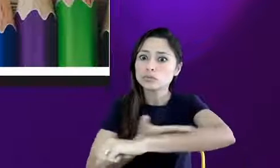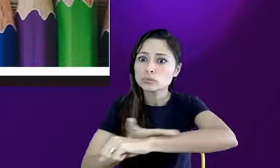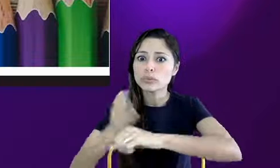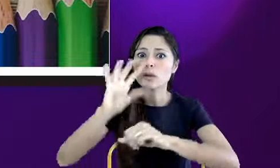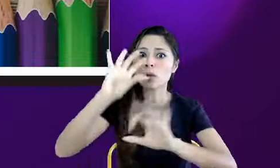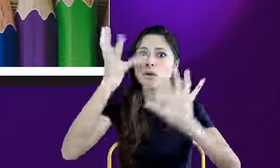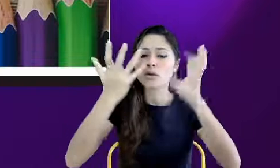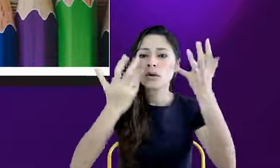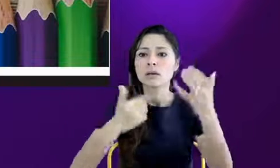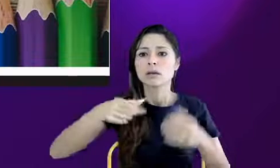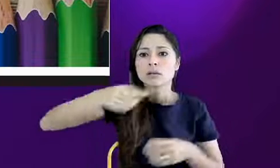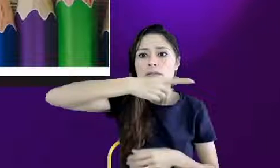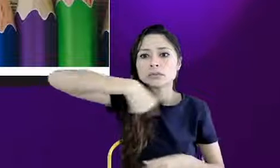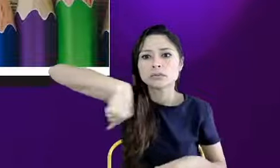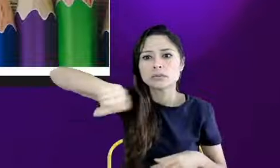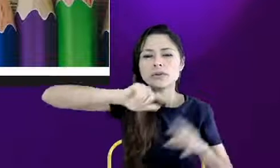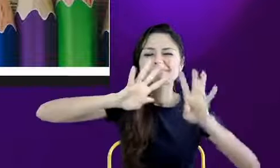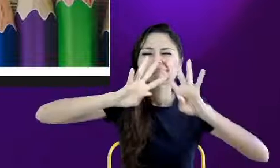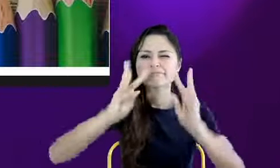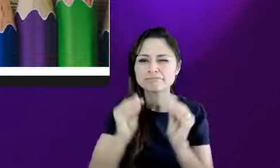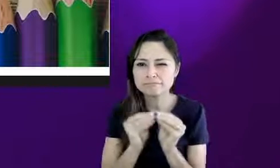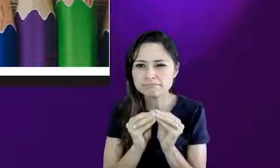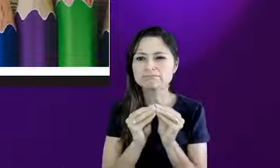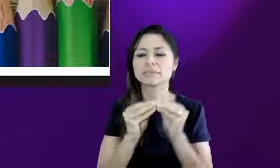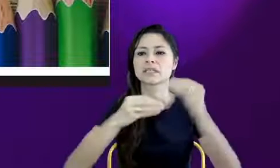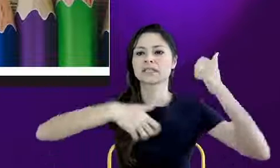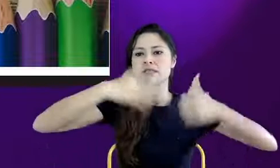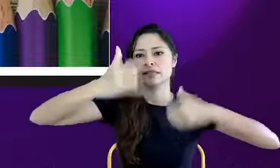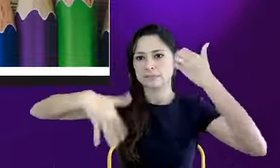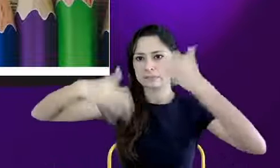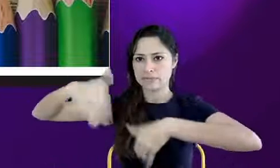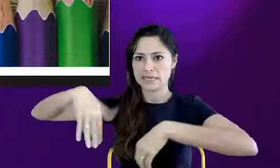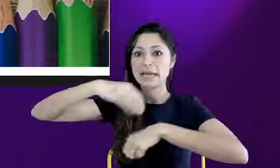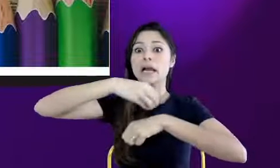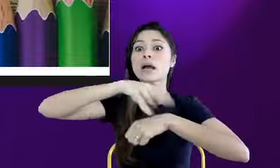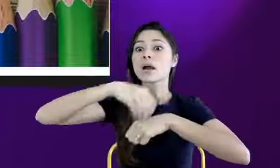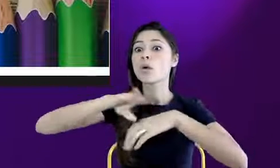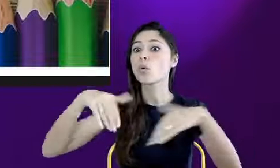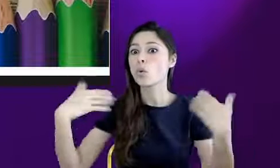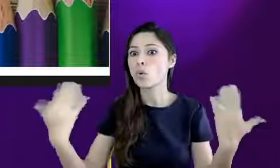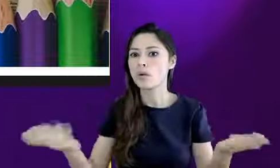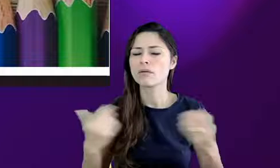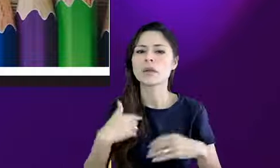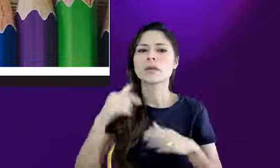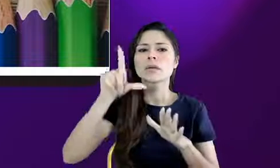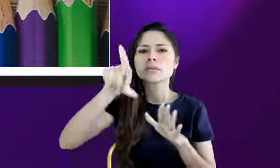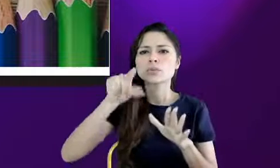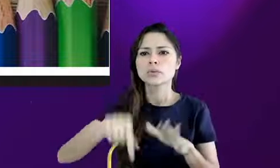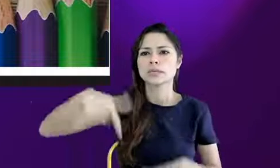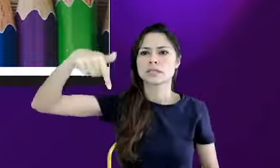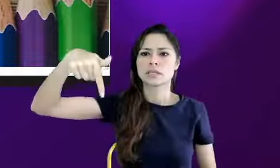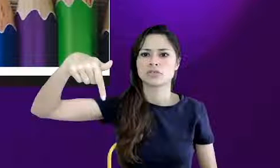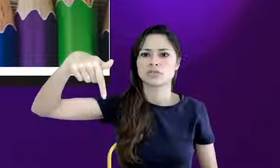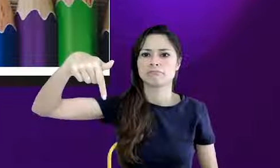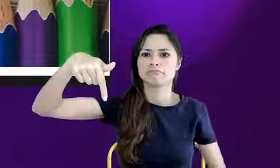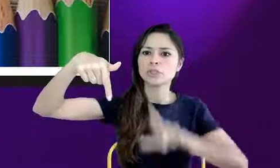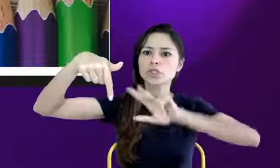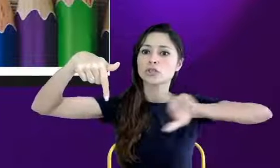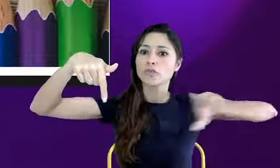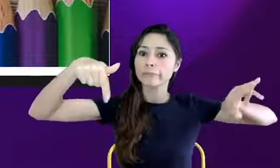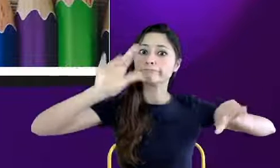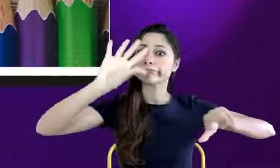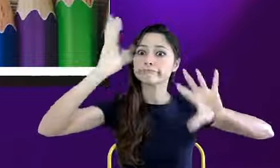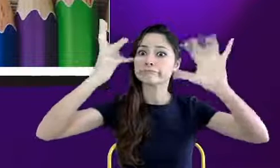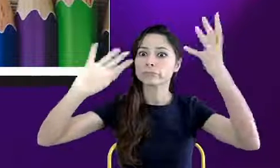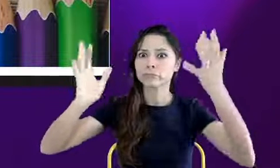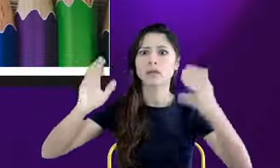uma forma resumida essas principais indicações. Então, aqui eu escolhi 7 situações diferentes que são importantes,